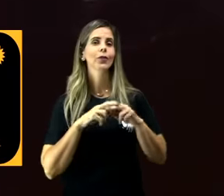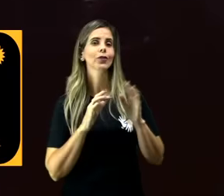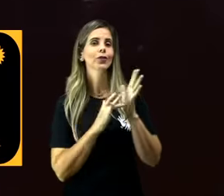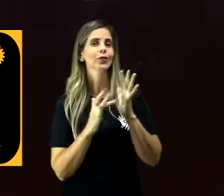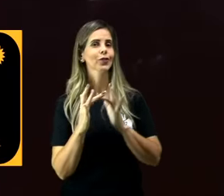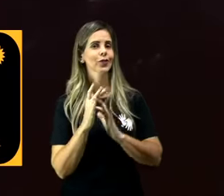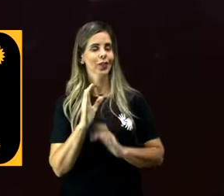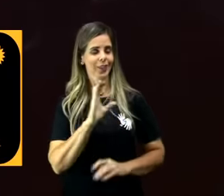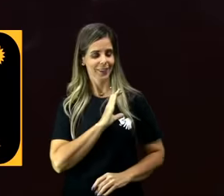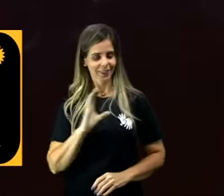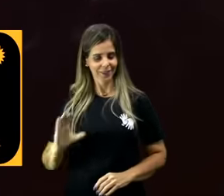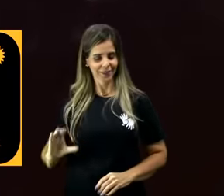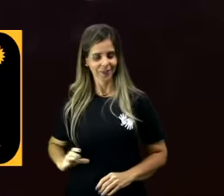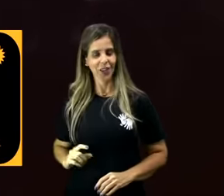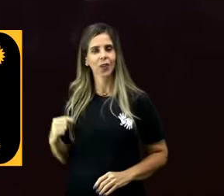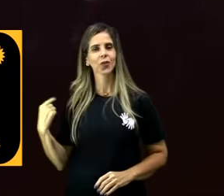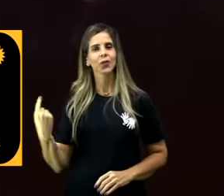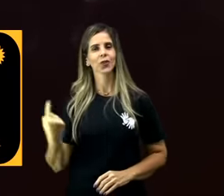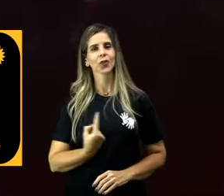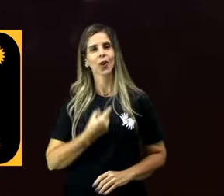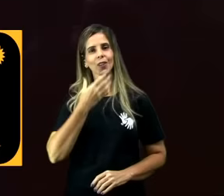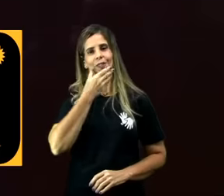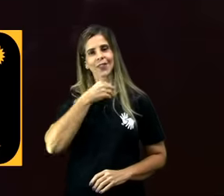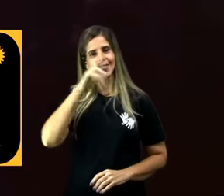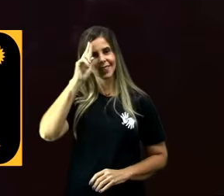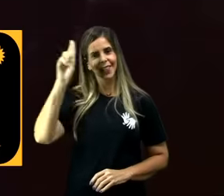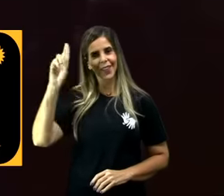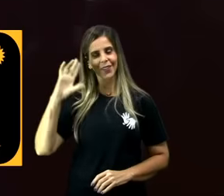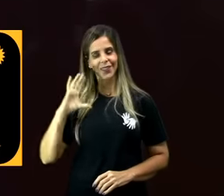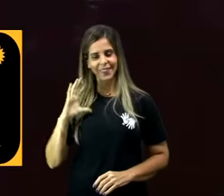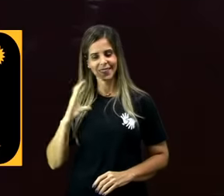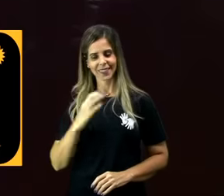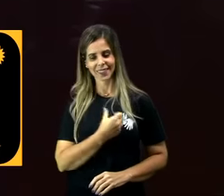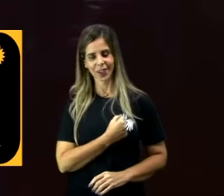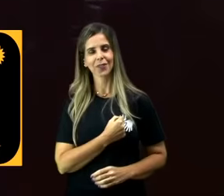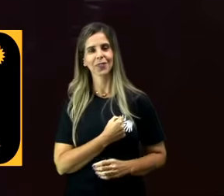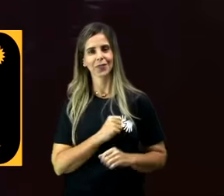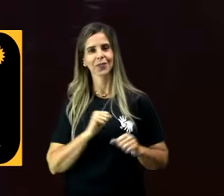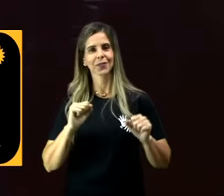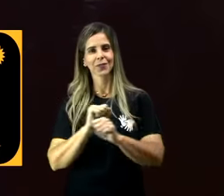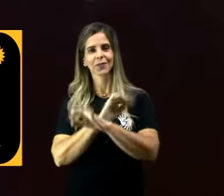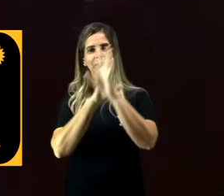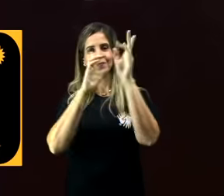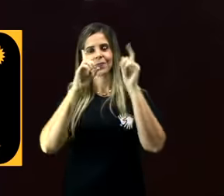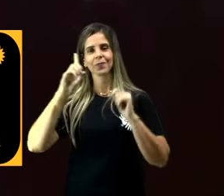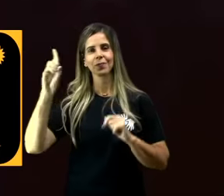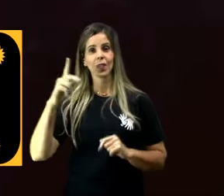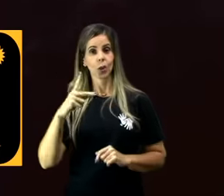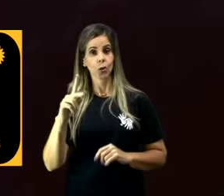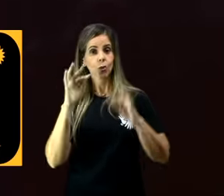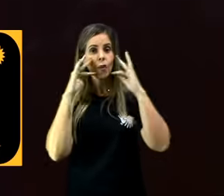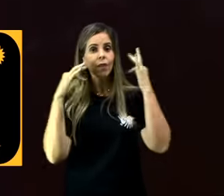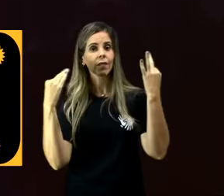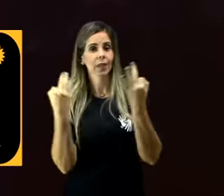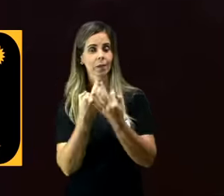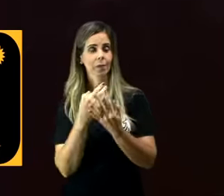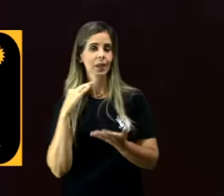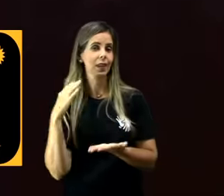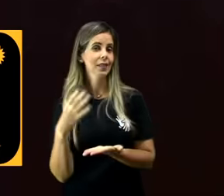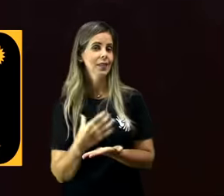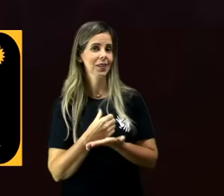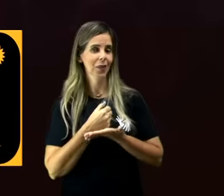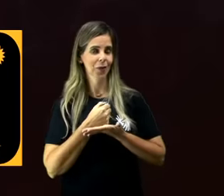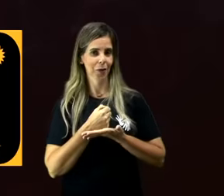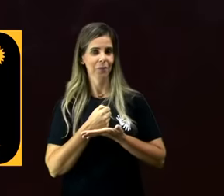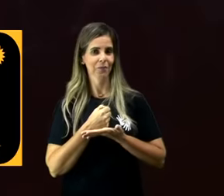o nosso Senhor e Salvador. Você pode dar glória a Deus por isso? Sua família é salva. Milhares